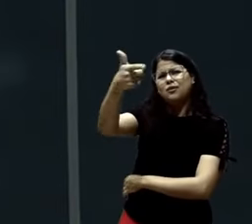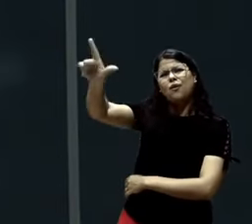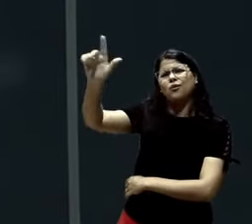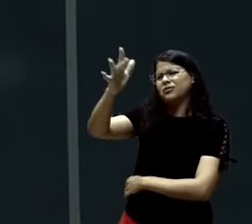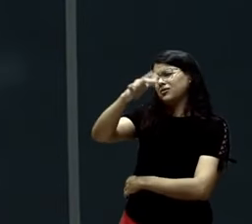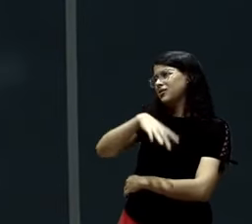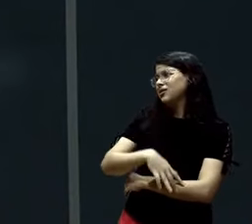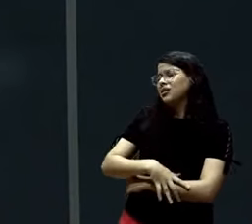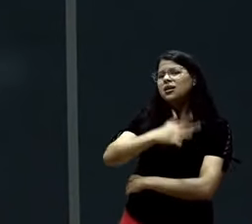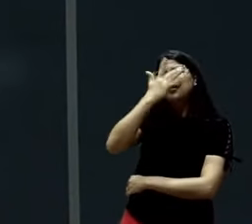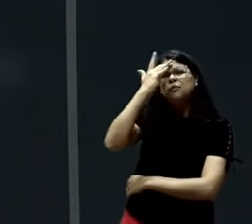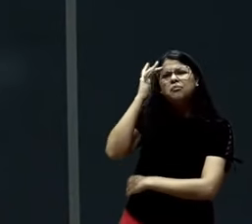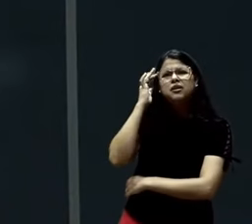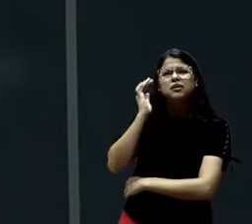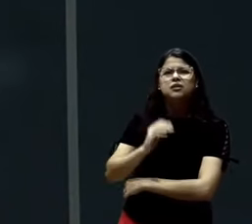Envia alguém